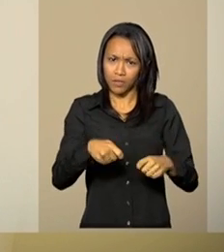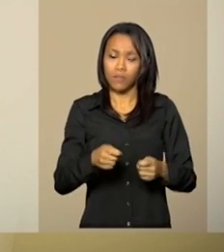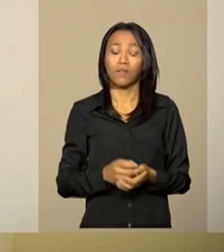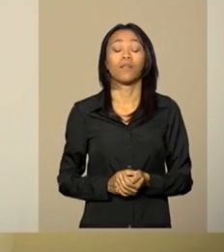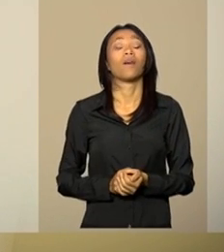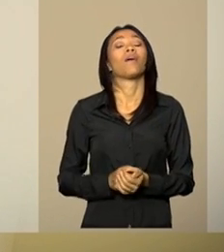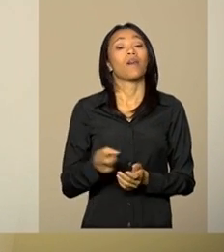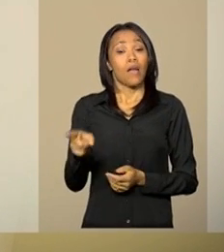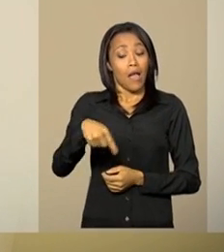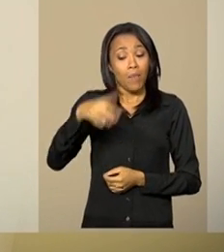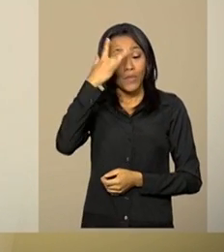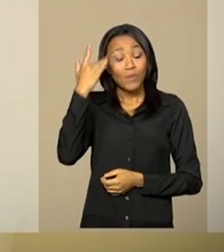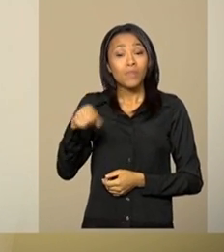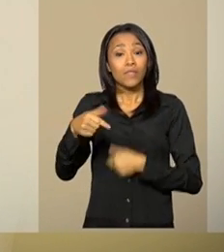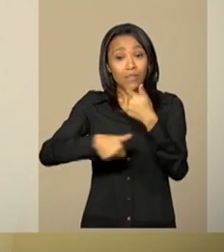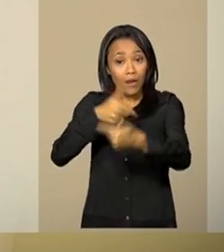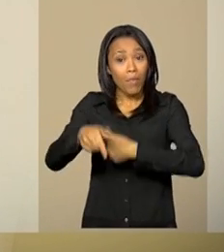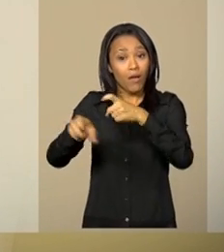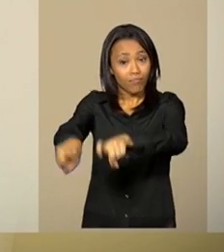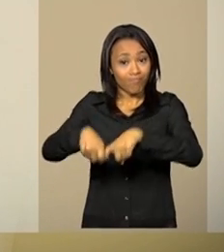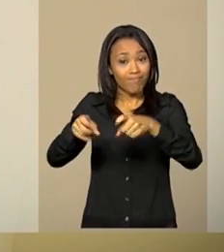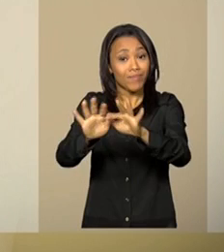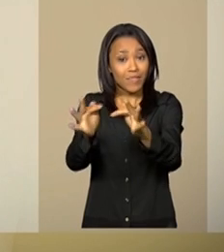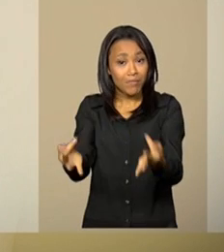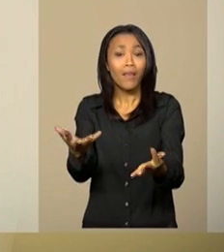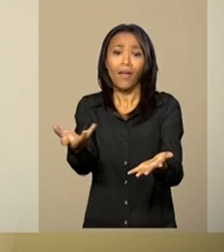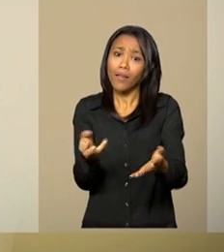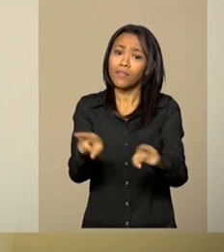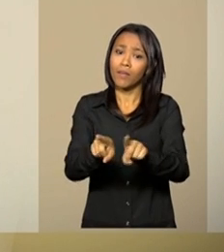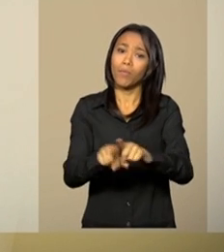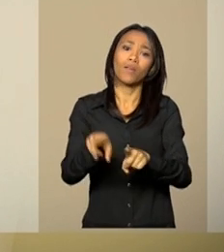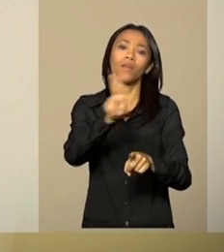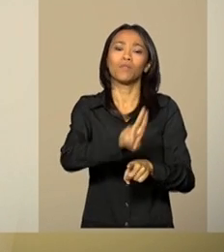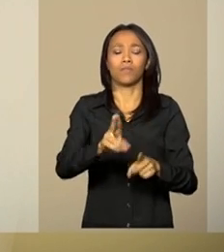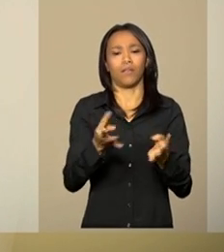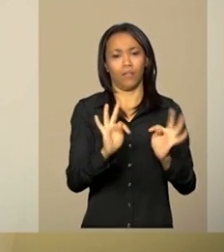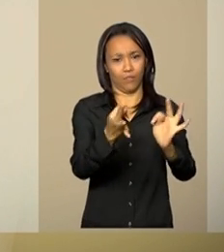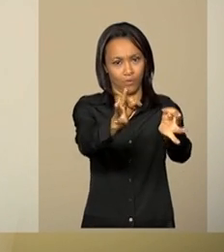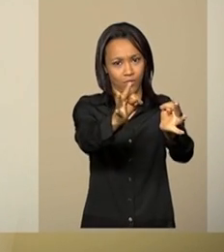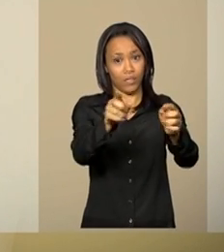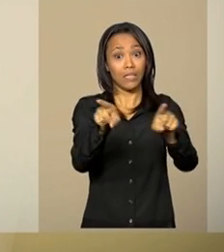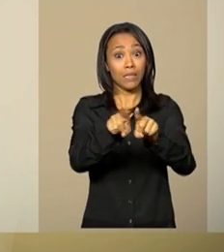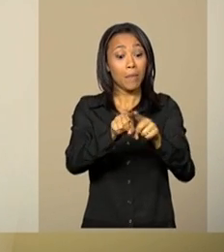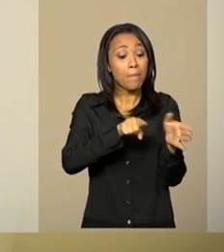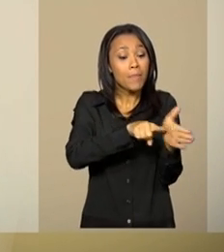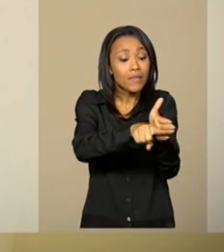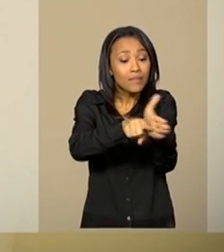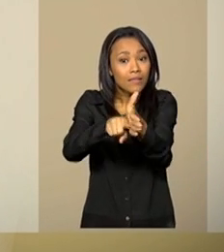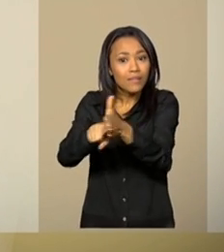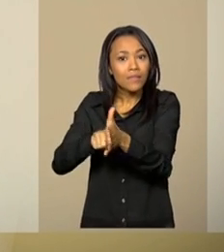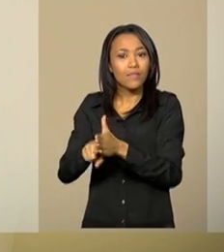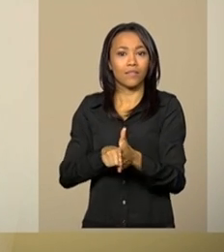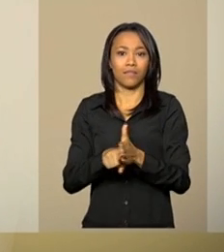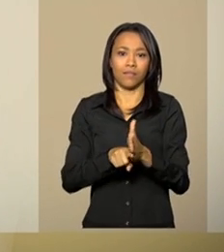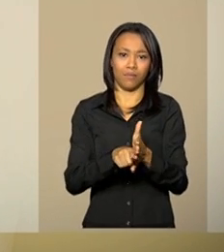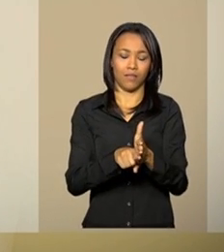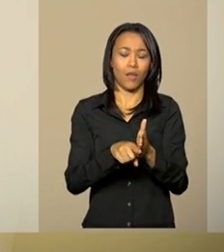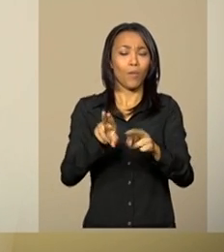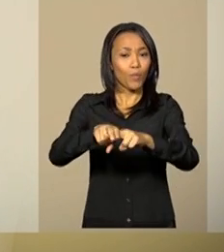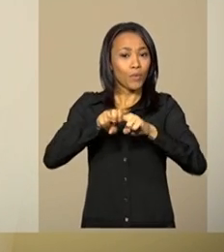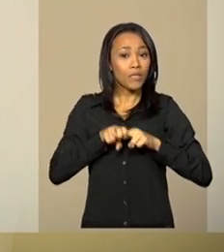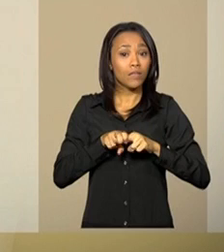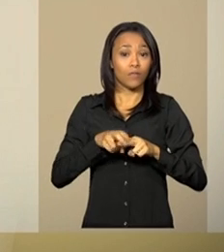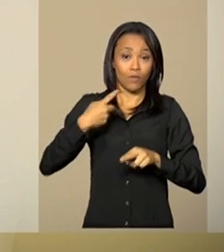hoje quer também se beneficiar das inovações tecnológicas e das pesquisas modernas. Por isso,